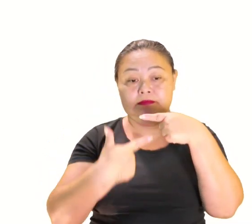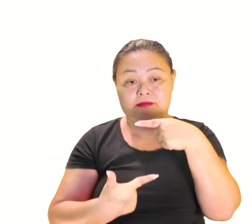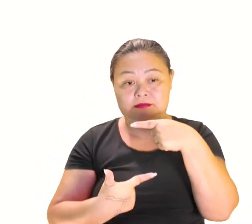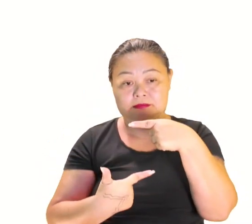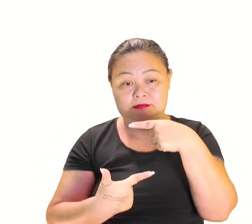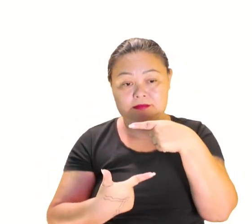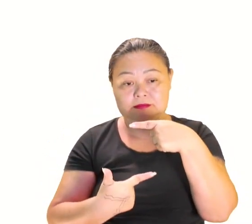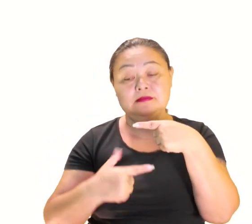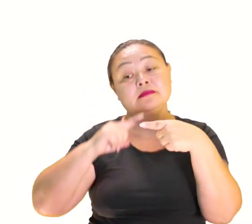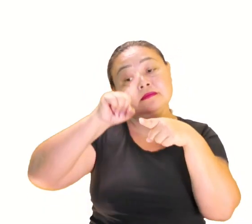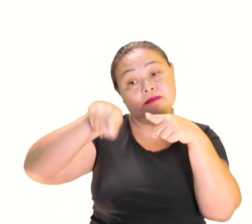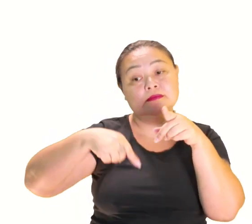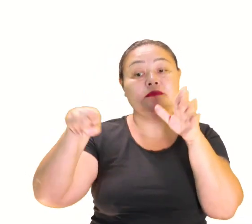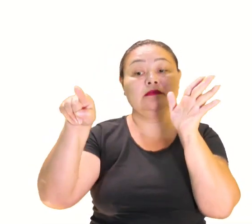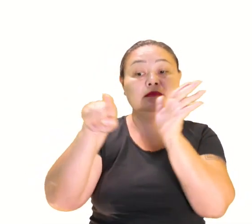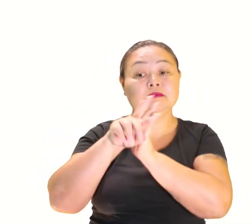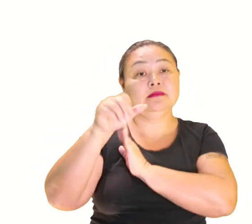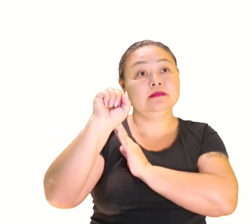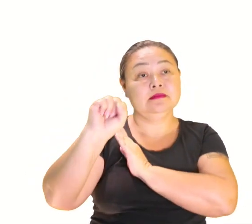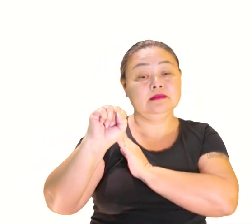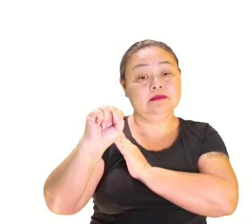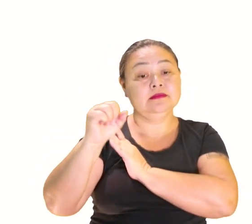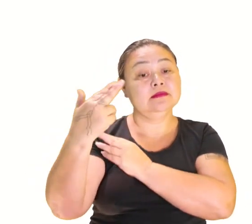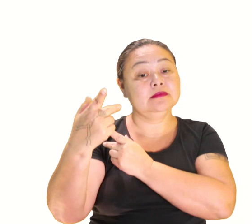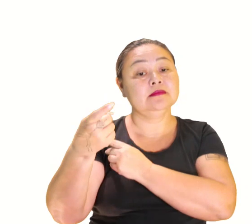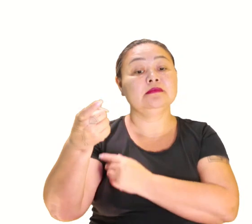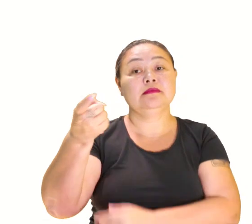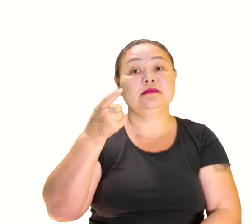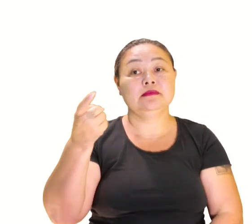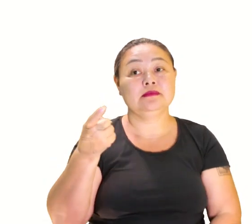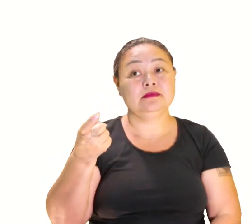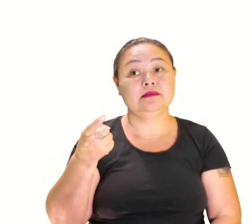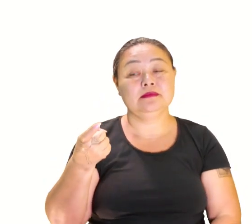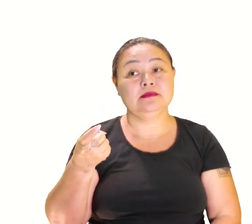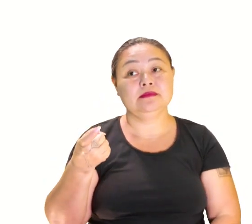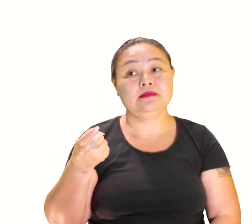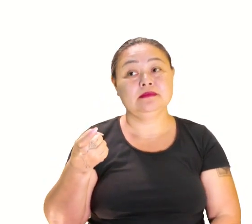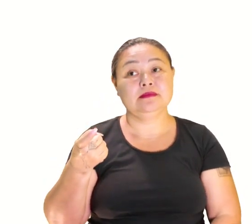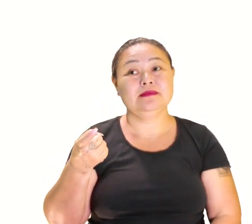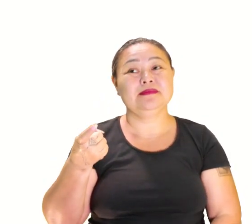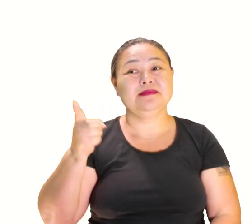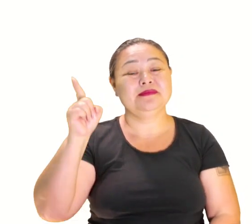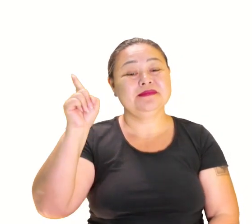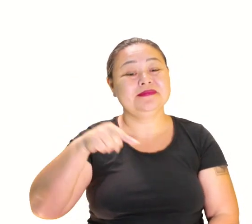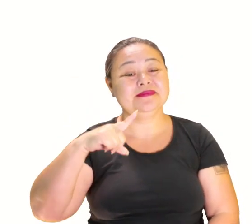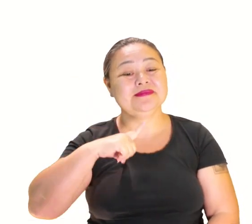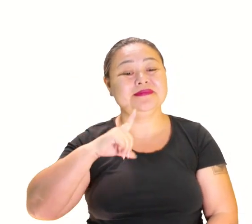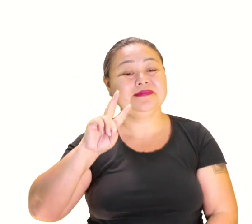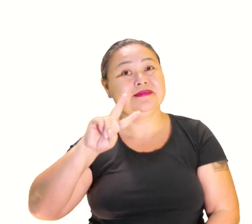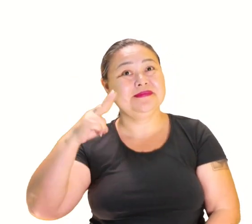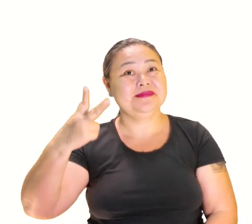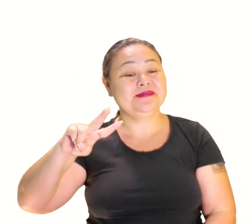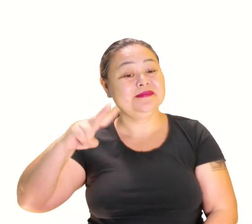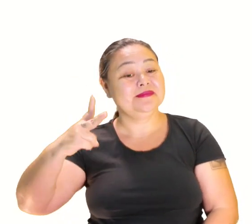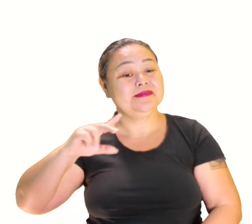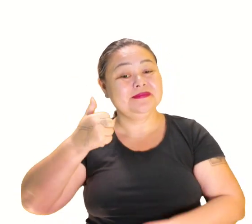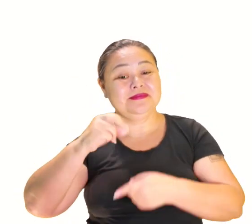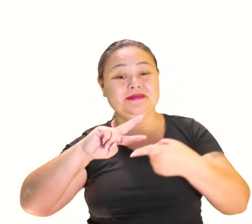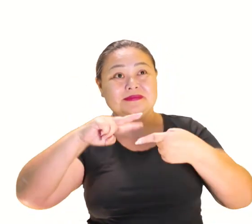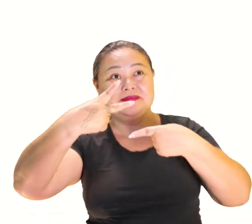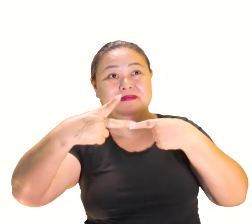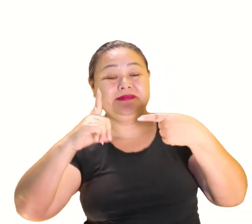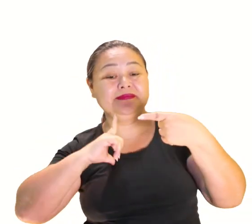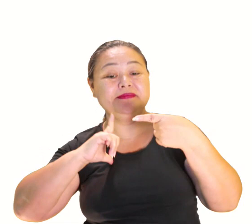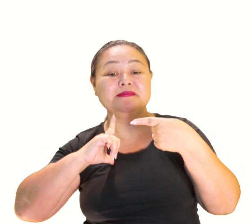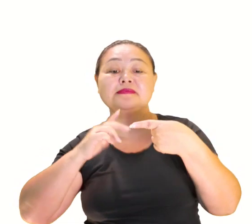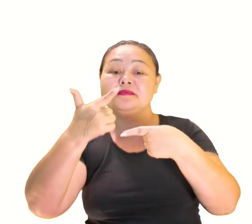sobre 2 elevado a menos 8 vai ser igual a x. 1 sobre 2 a menos 8, vamos inverter a nossa fração? Vai ficar 2